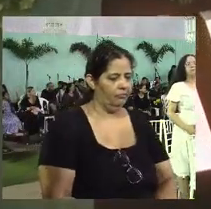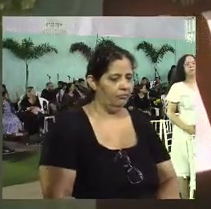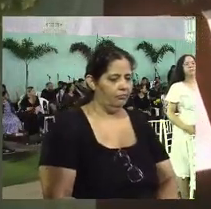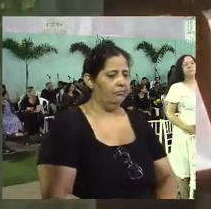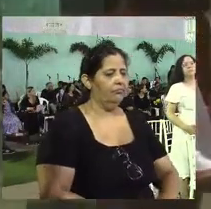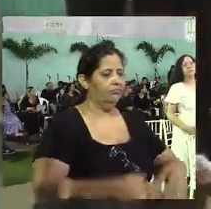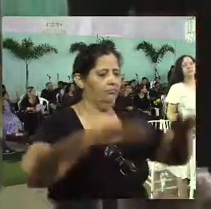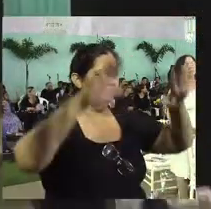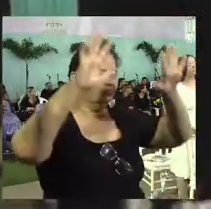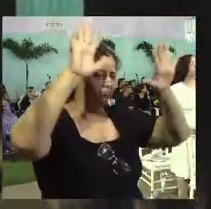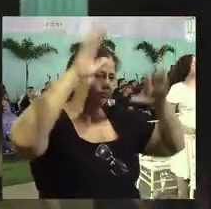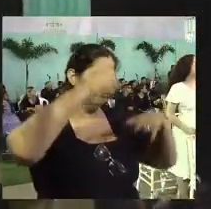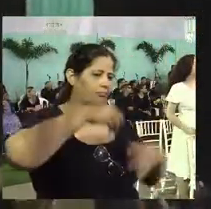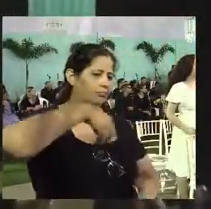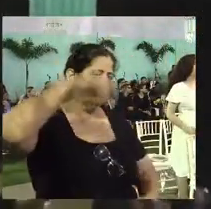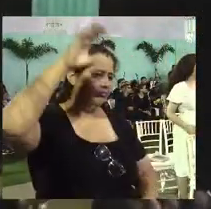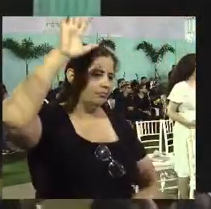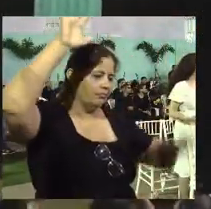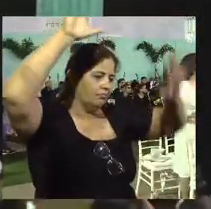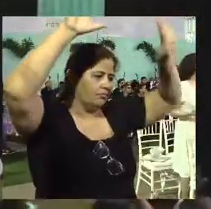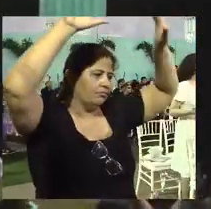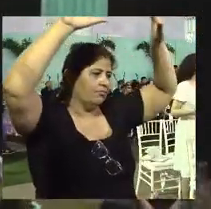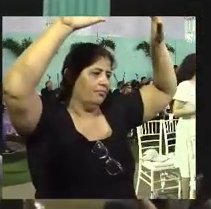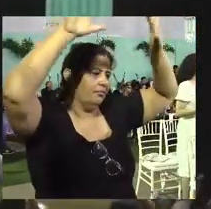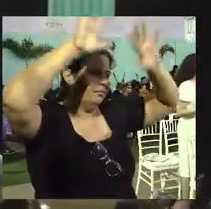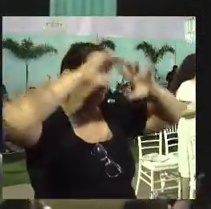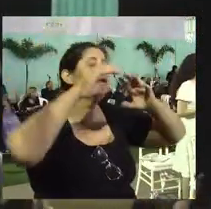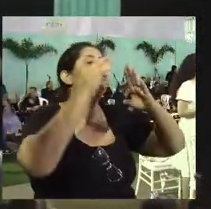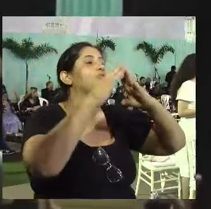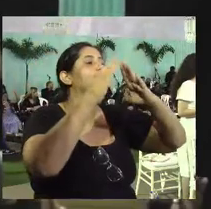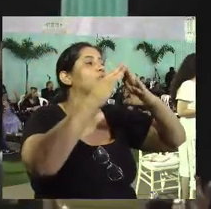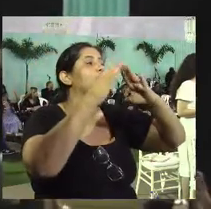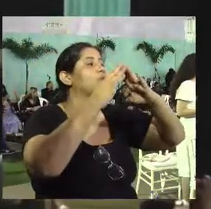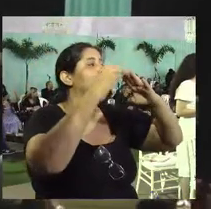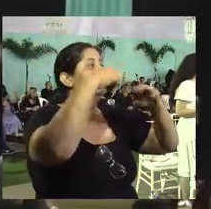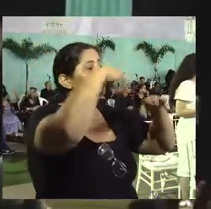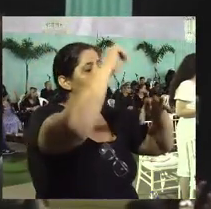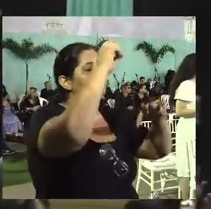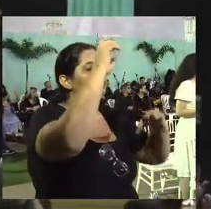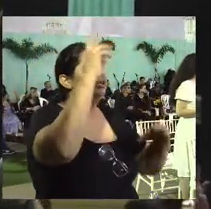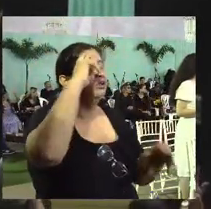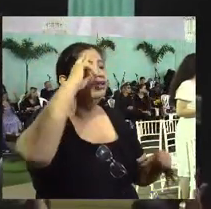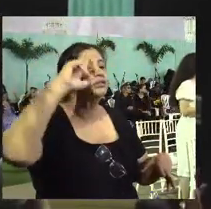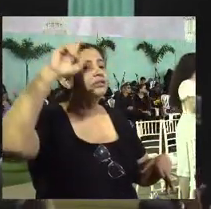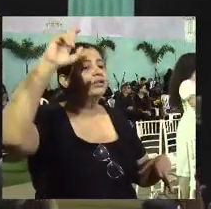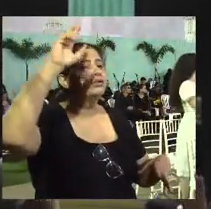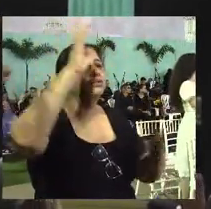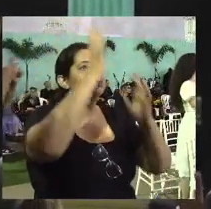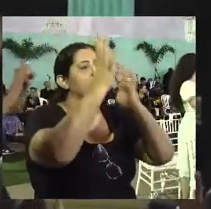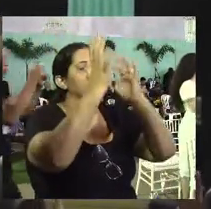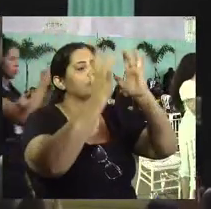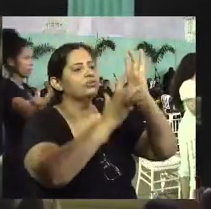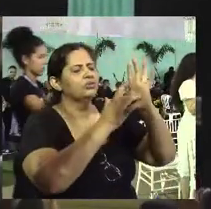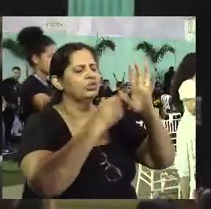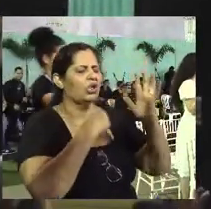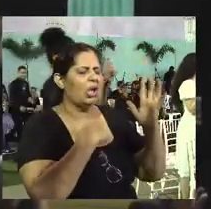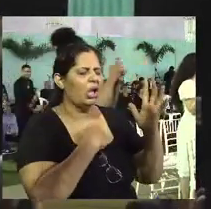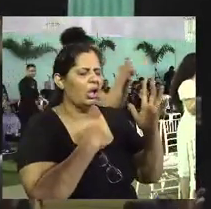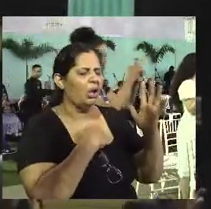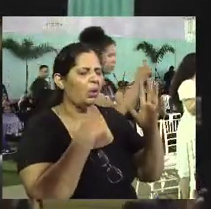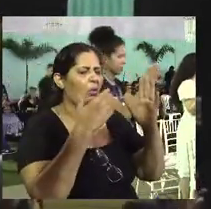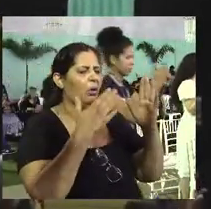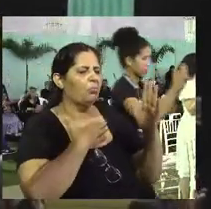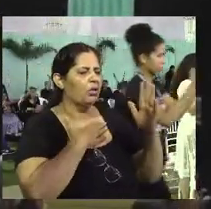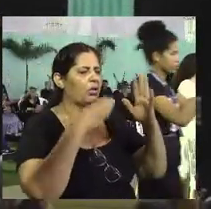levanta essa mãozinha para sua casa bem alto cadê a sua casa diga assim Senhor Jesus eu e a minha